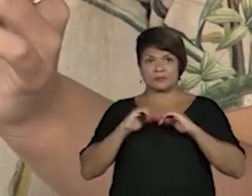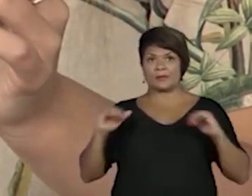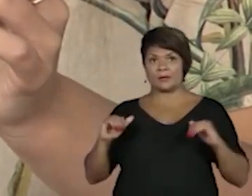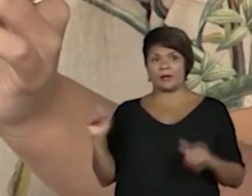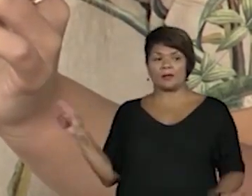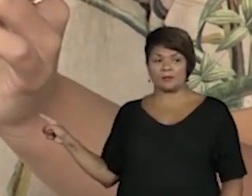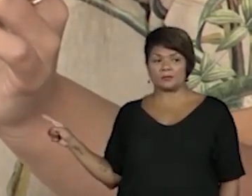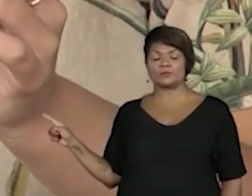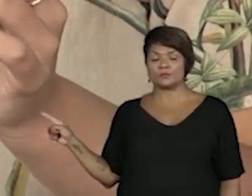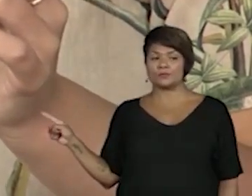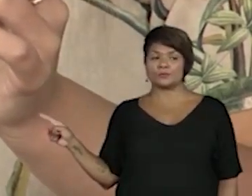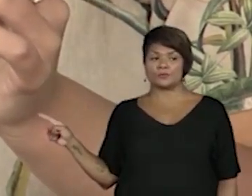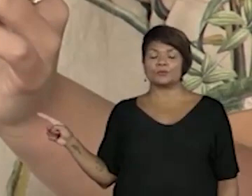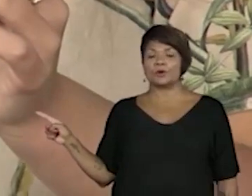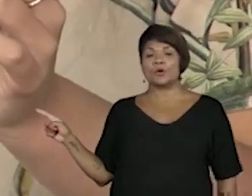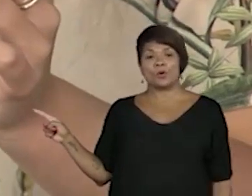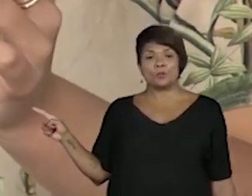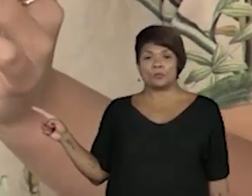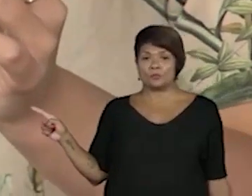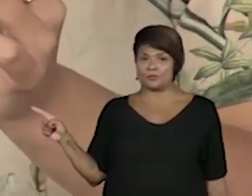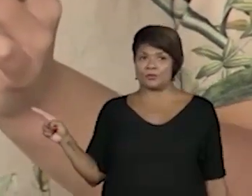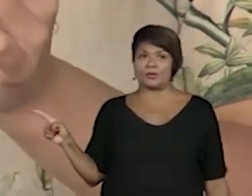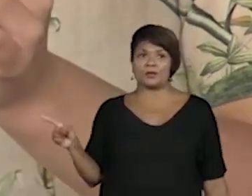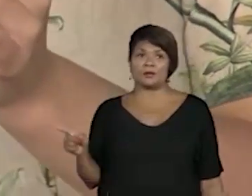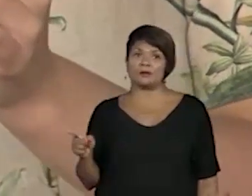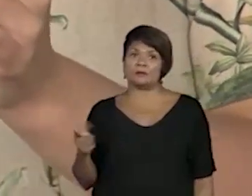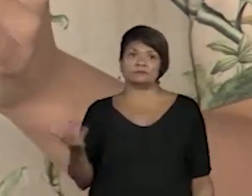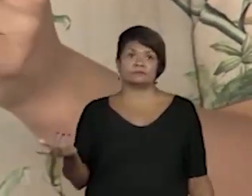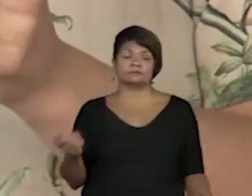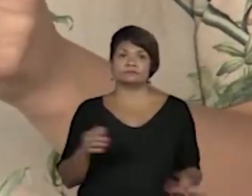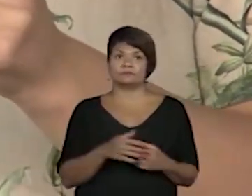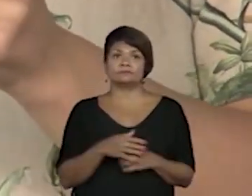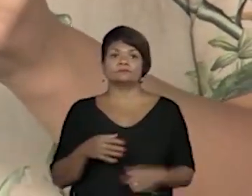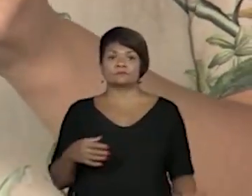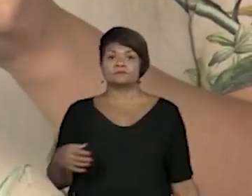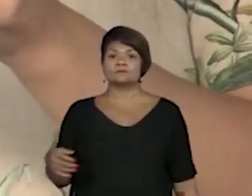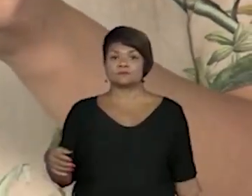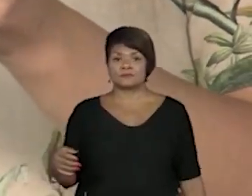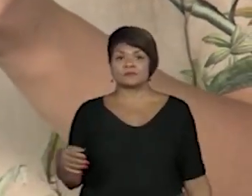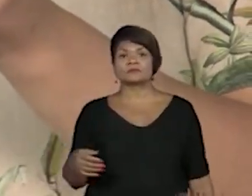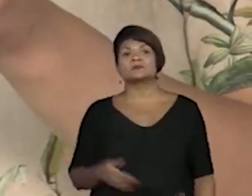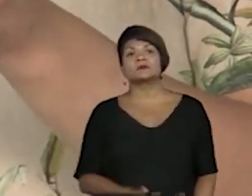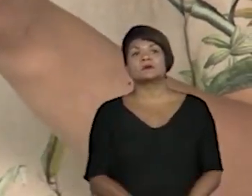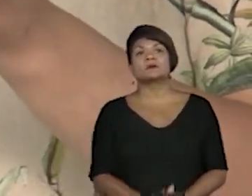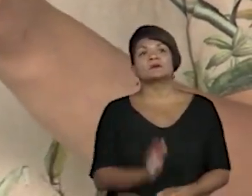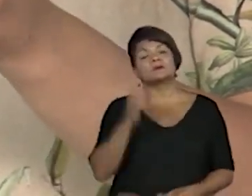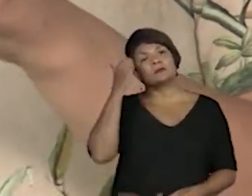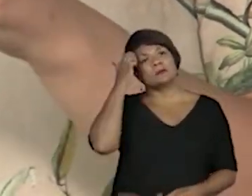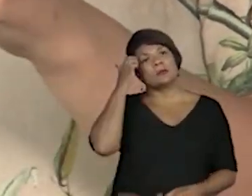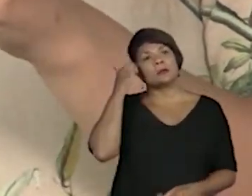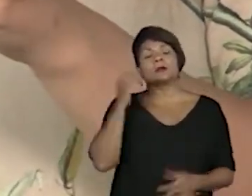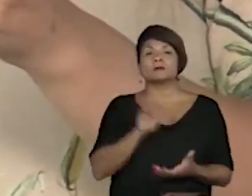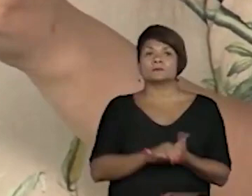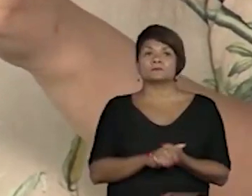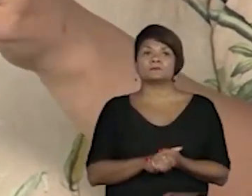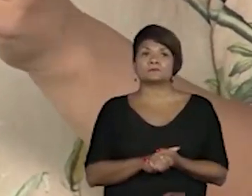né, no nosso PPT, e a hora que junta ali, prof. Fran, mostra pra gente. Nós temos